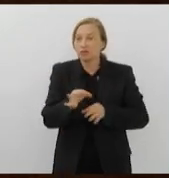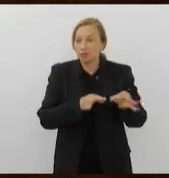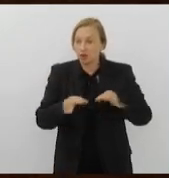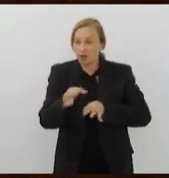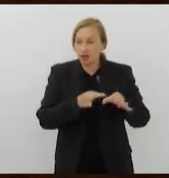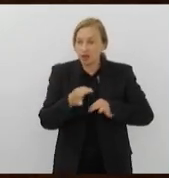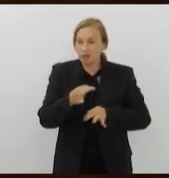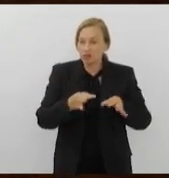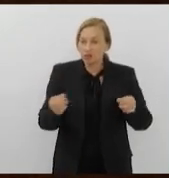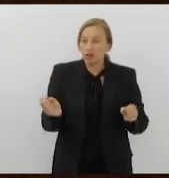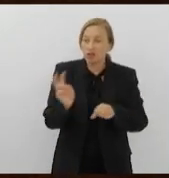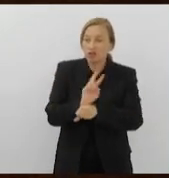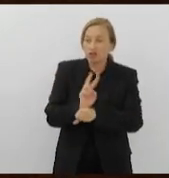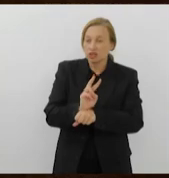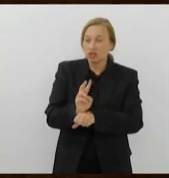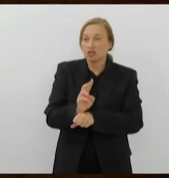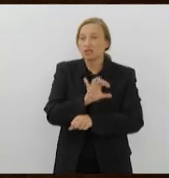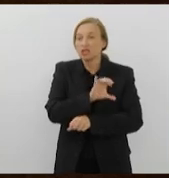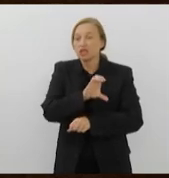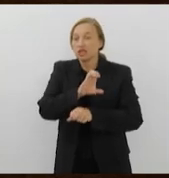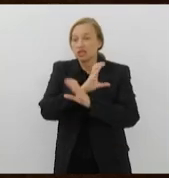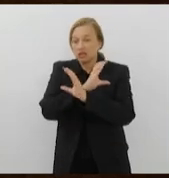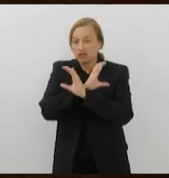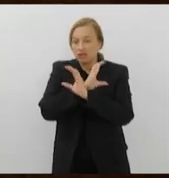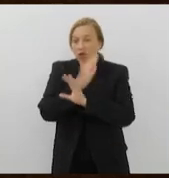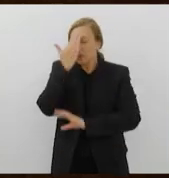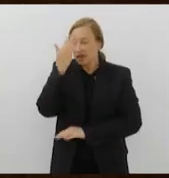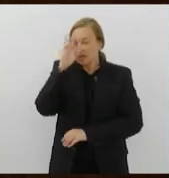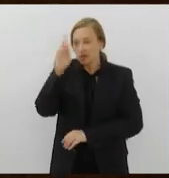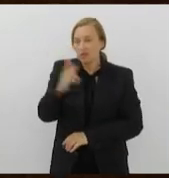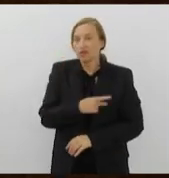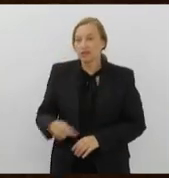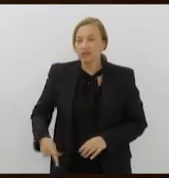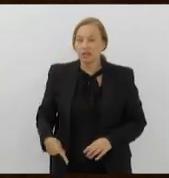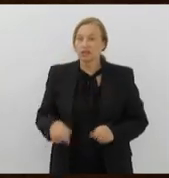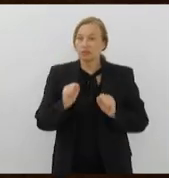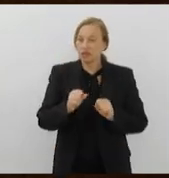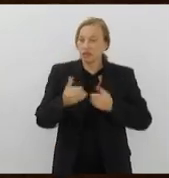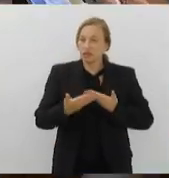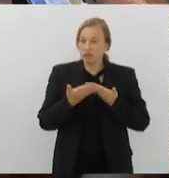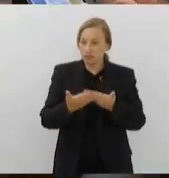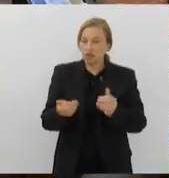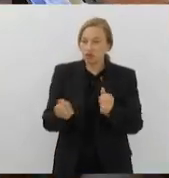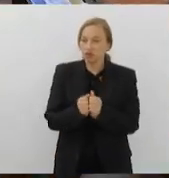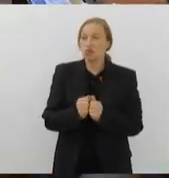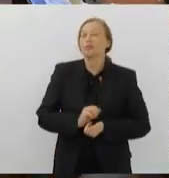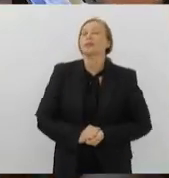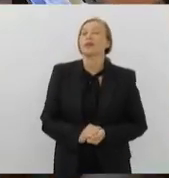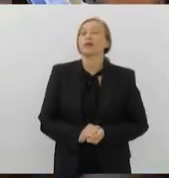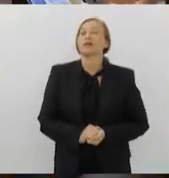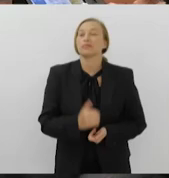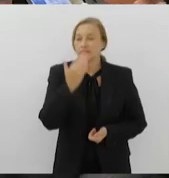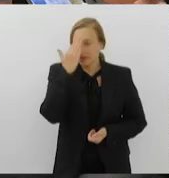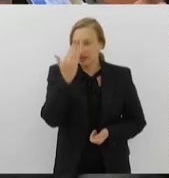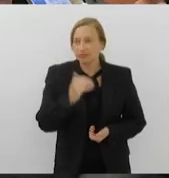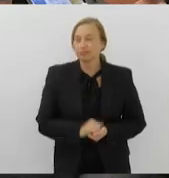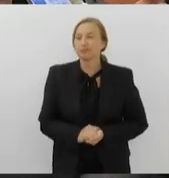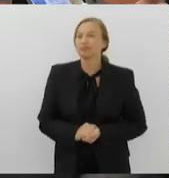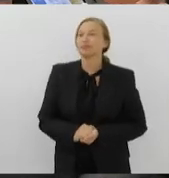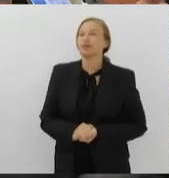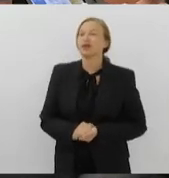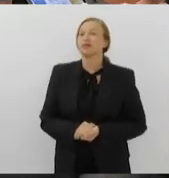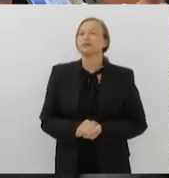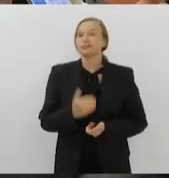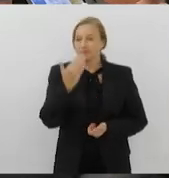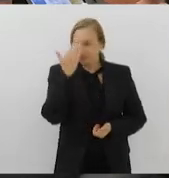com os agentes civis. Muito obrigado, presidente. Rogo a Vossa Excelência que a gente possa fazer esse encaminhamento conjunto. Muito obrigado, pela ordem, senhor presidente. Um minutinho, Marcelo.